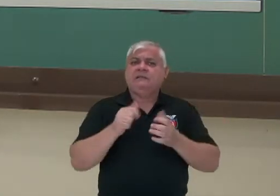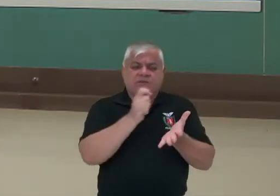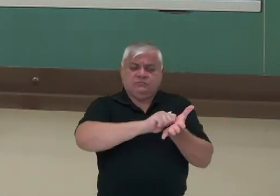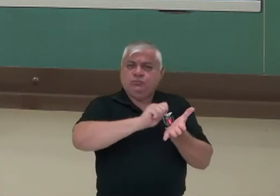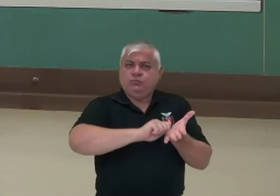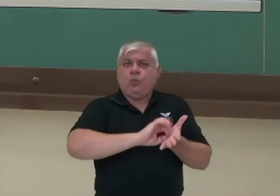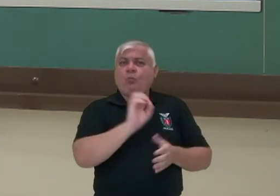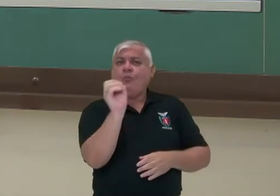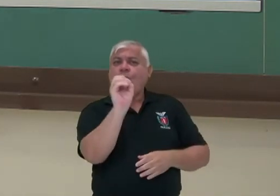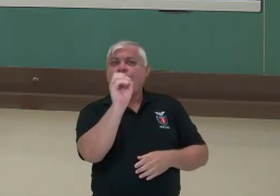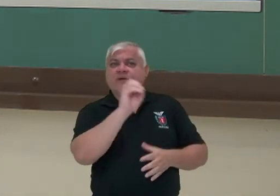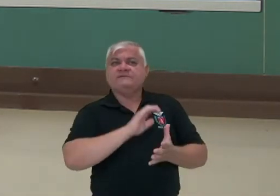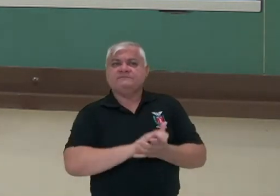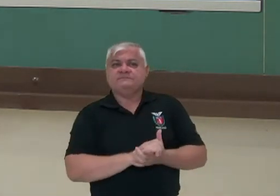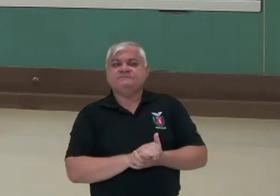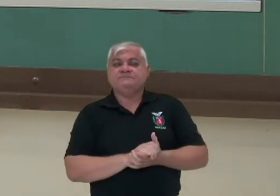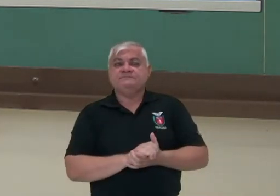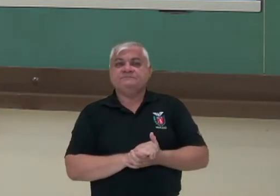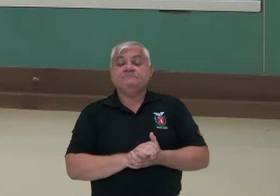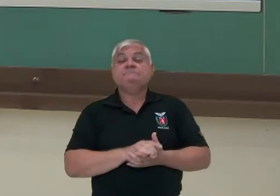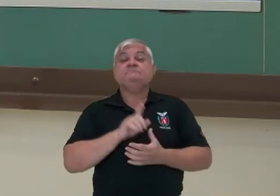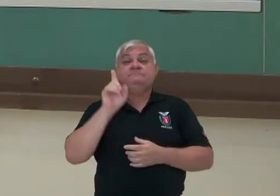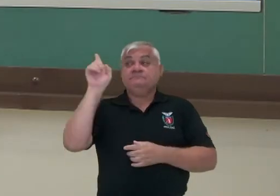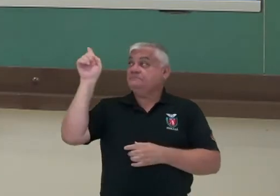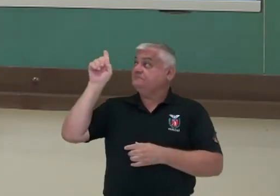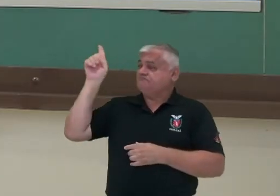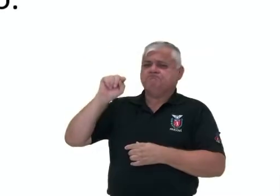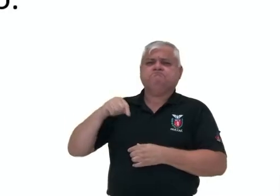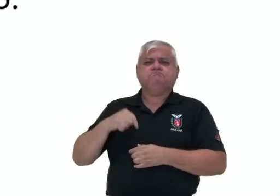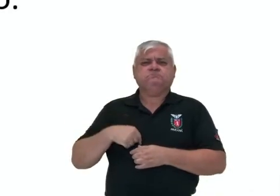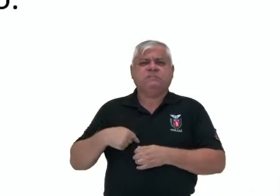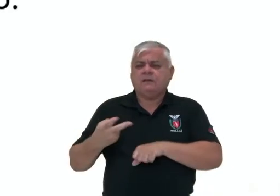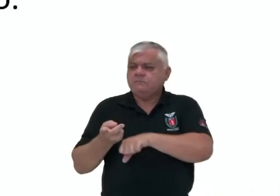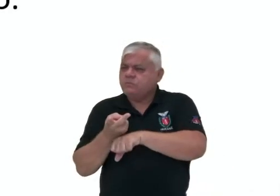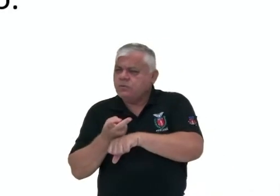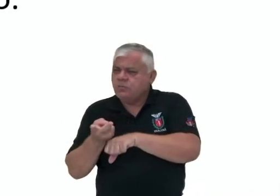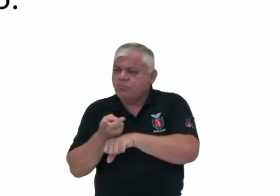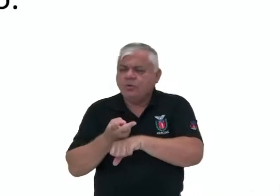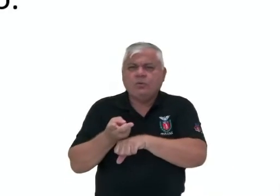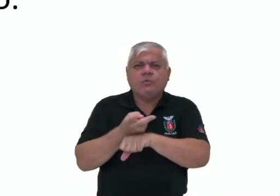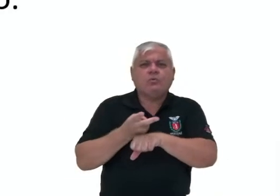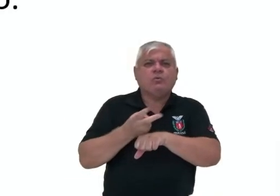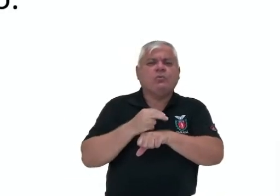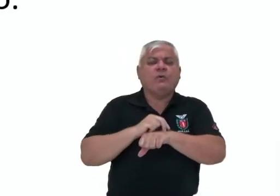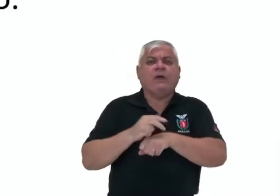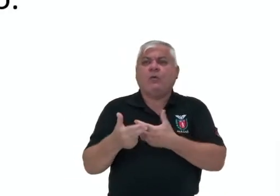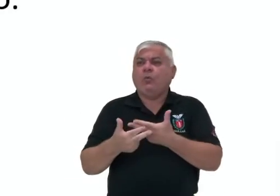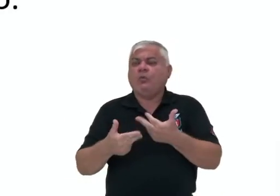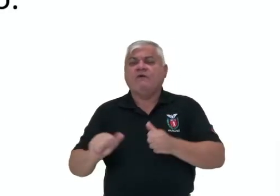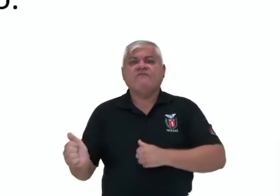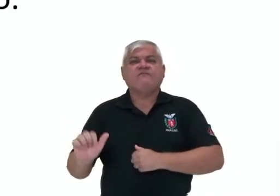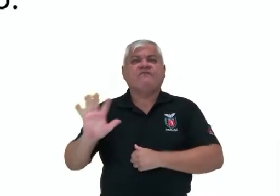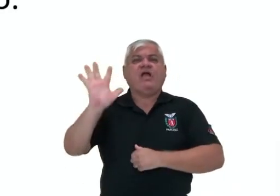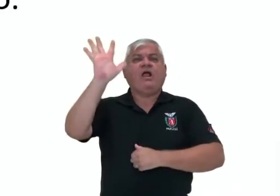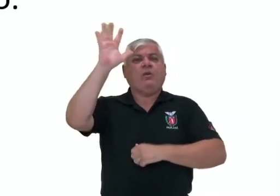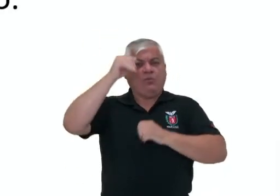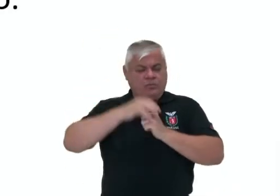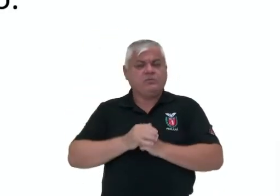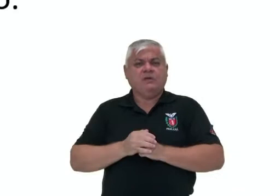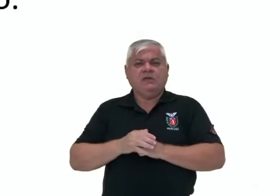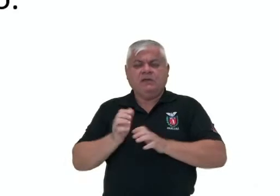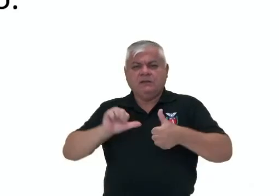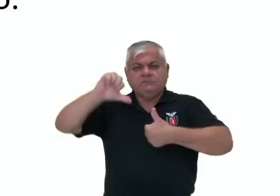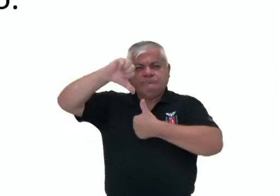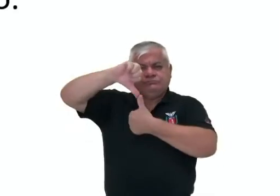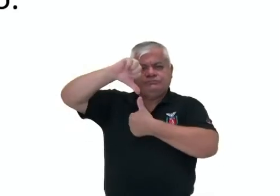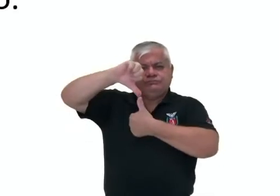né? Escrita. Veja, em busca de riquezas, Francisco Pizarro partiu do Panamá com cerca de 200